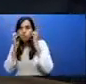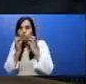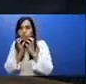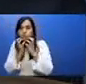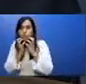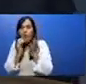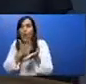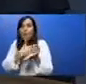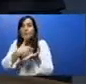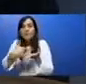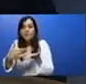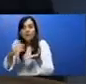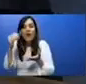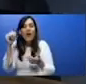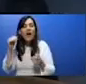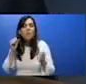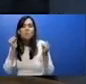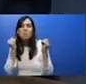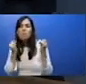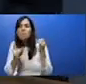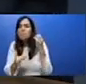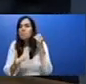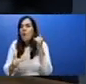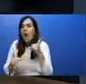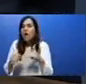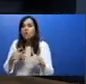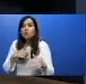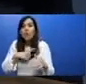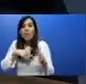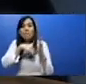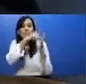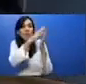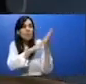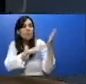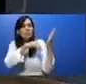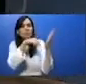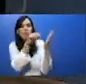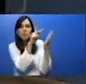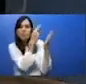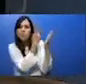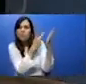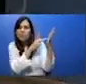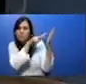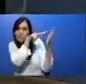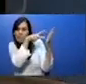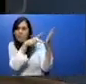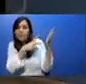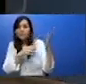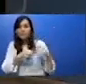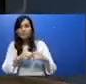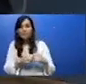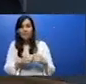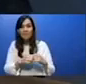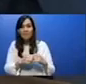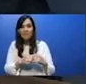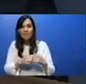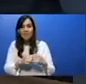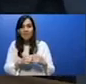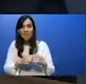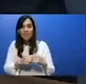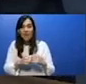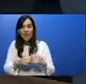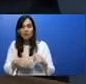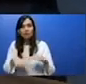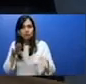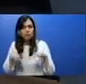tinha talento para ser um grande pintor. E até algum tempo valorizava-se o